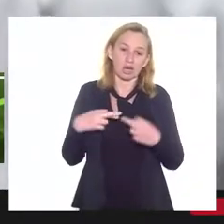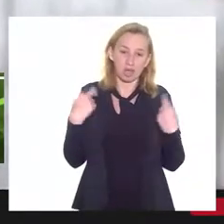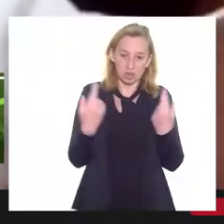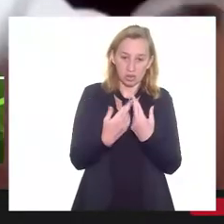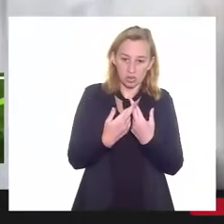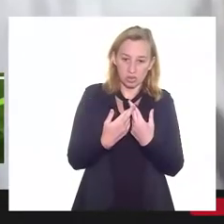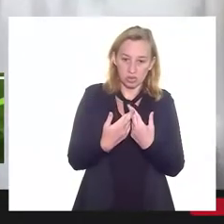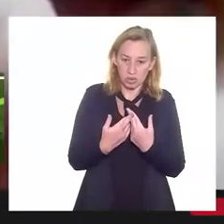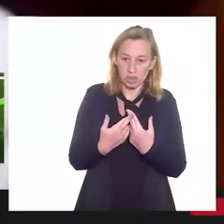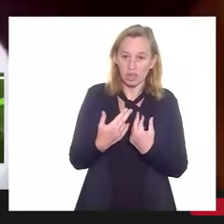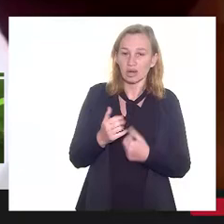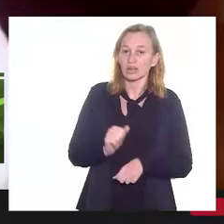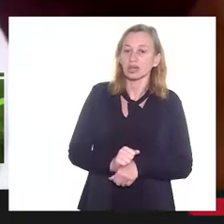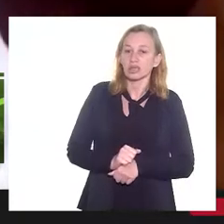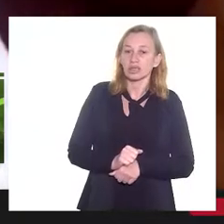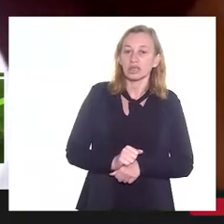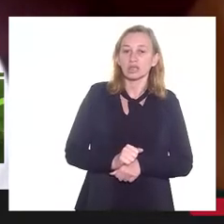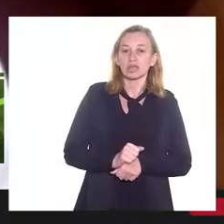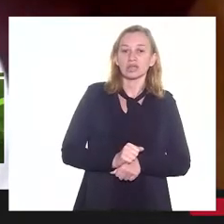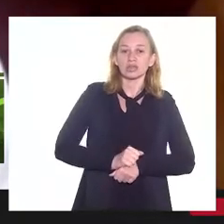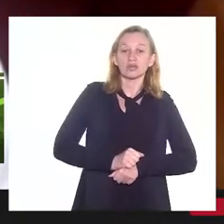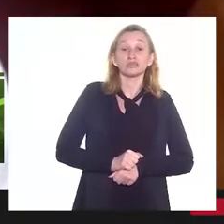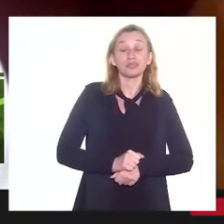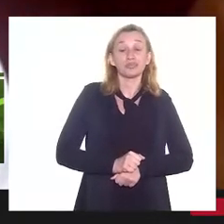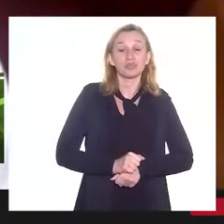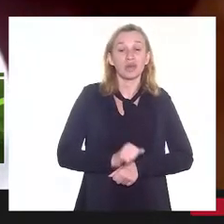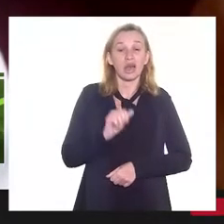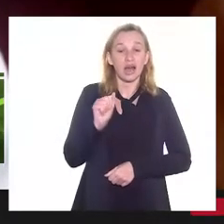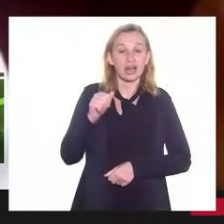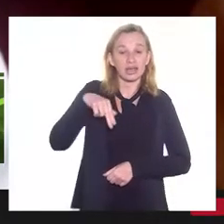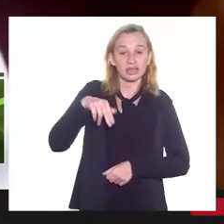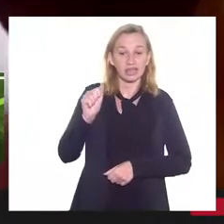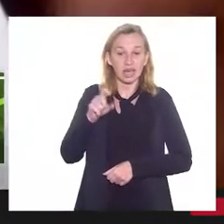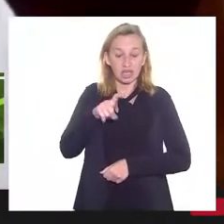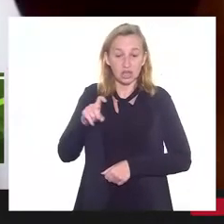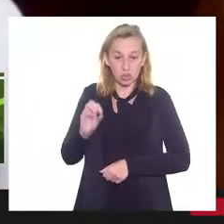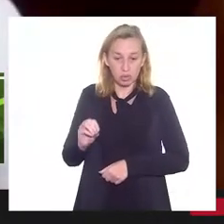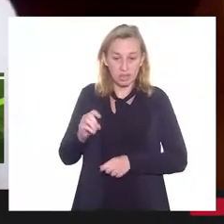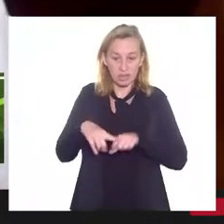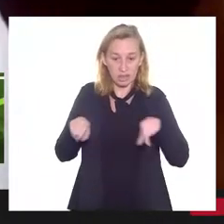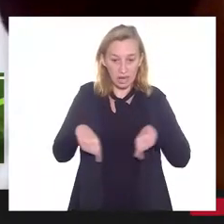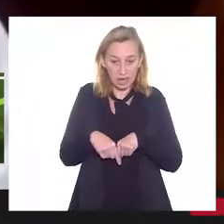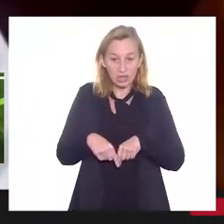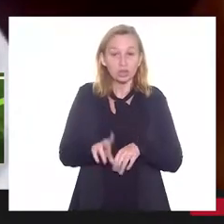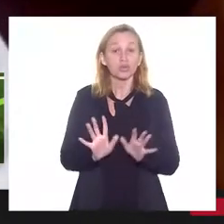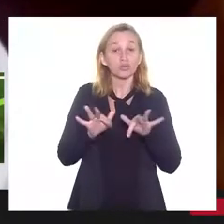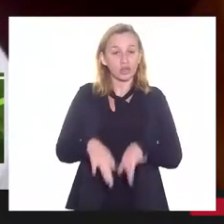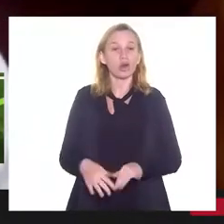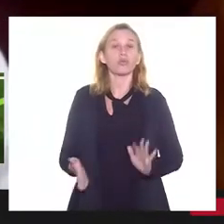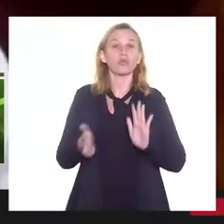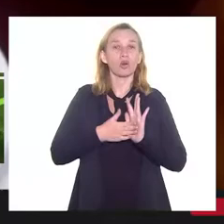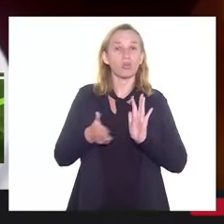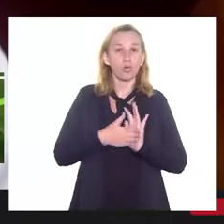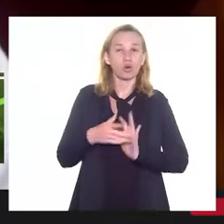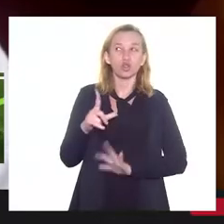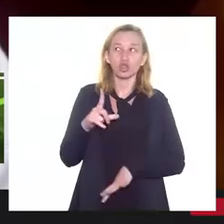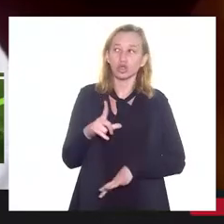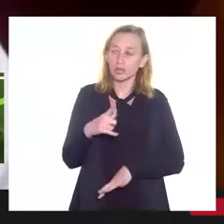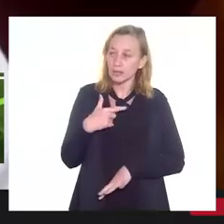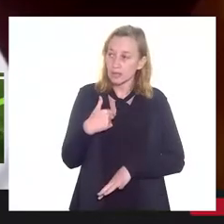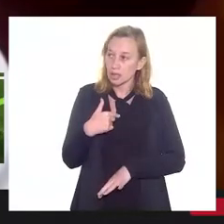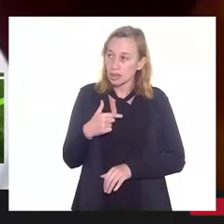no no anexo Aí naquele auditório tem boa né E no final eu propus né